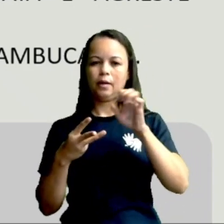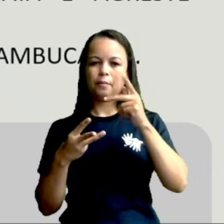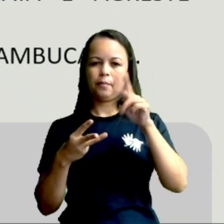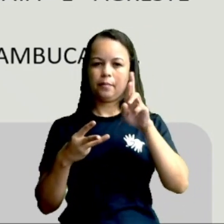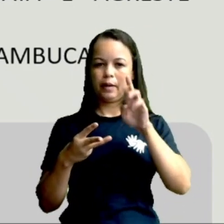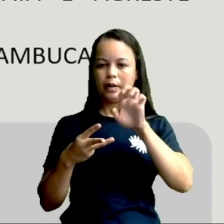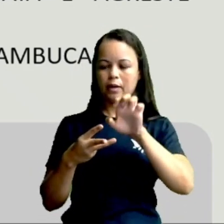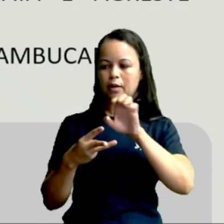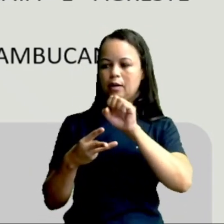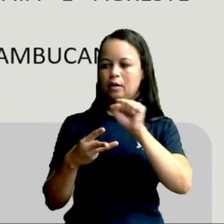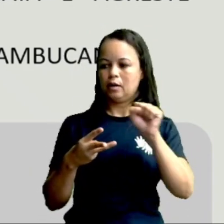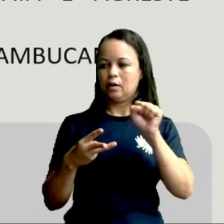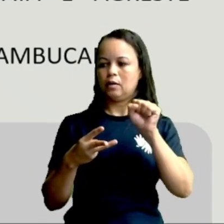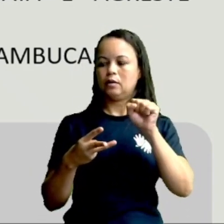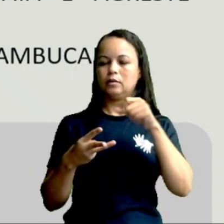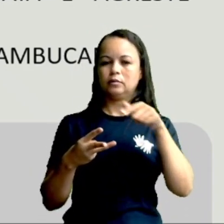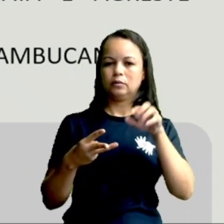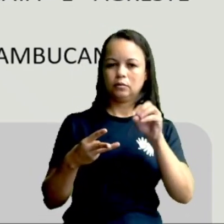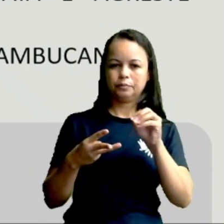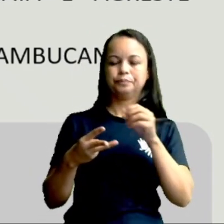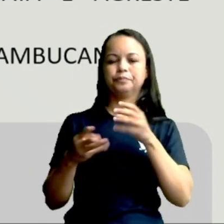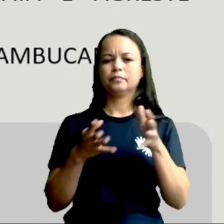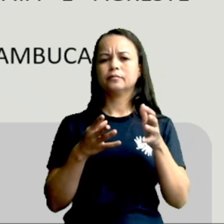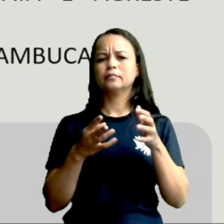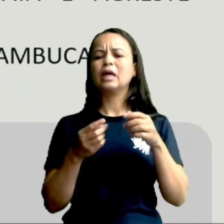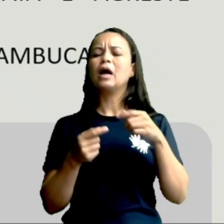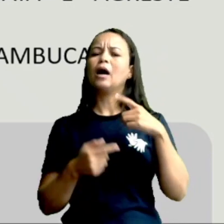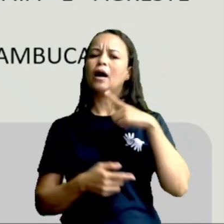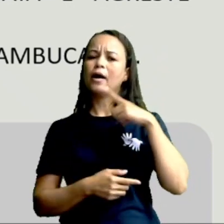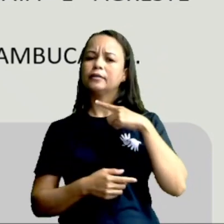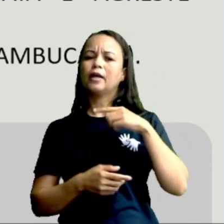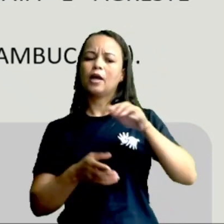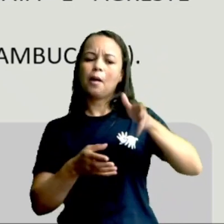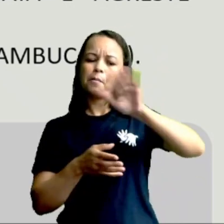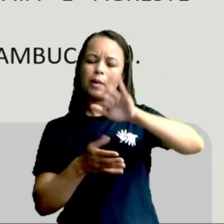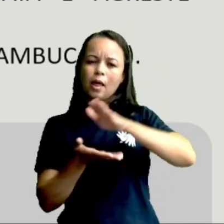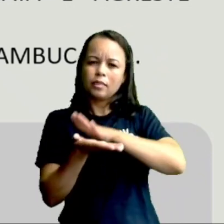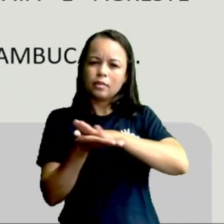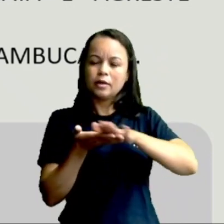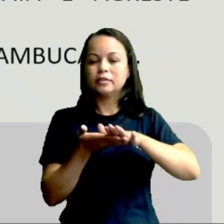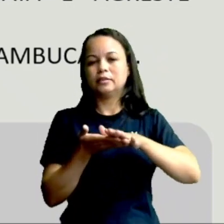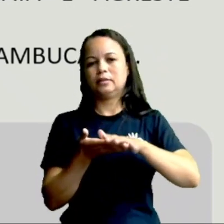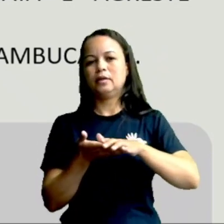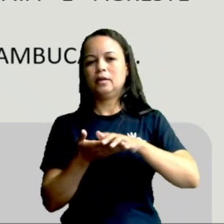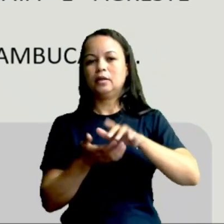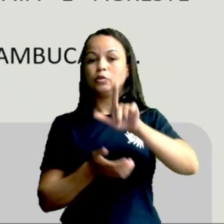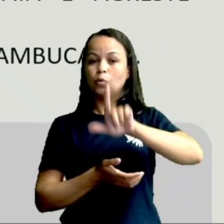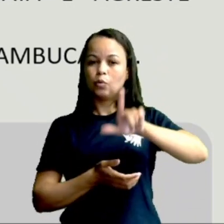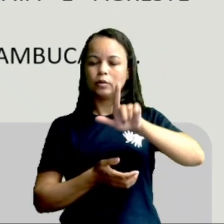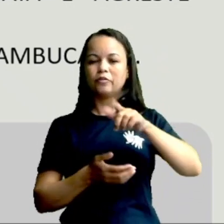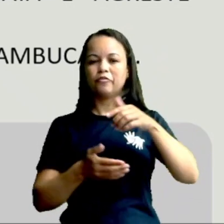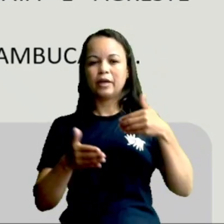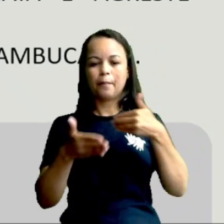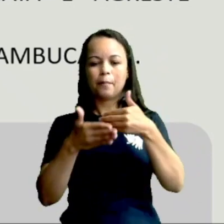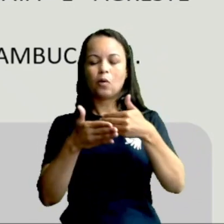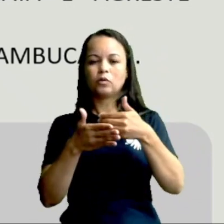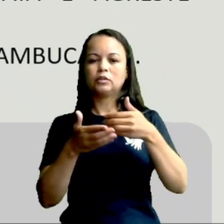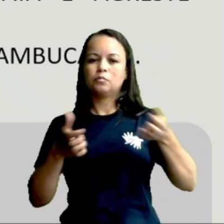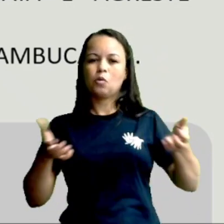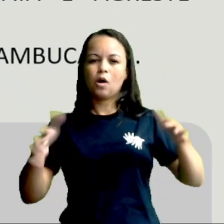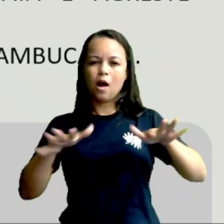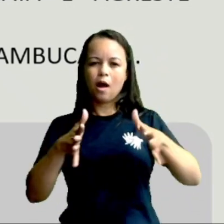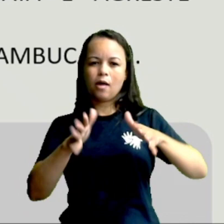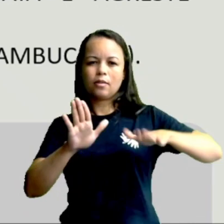ser classificado em planície litorânea, que é a planície que fica lá no litoral, né? Que fica na praia, vamos dizer